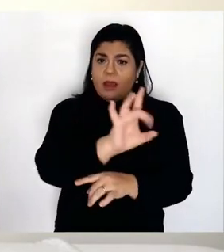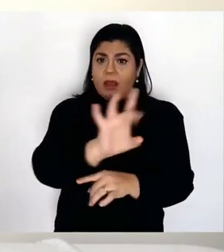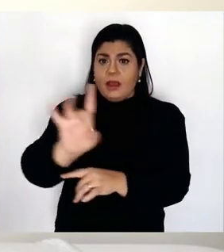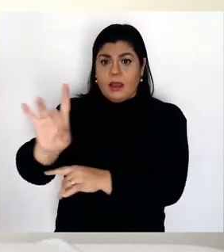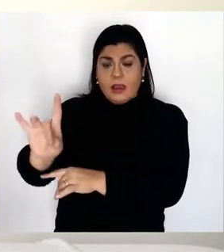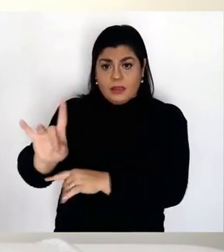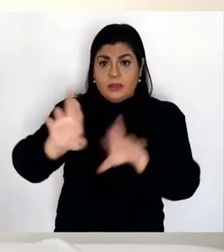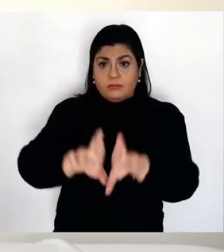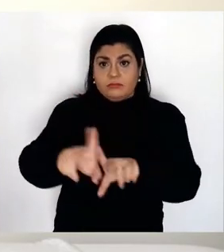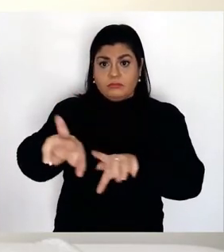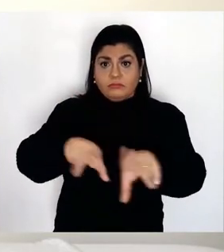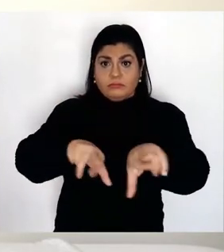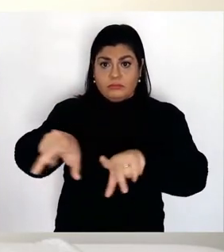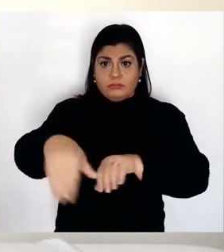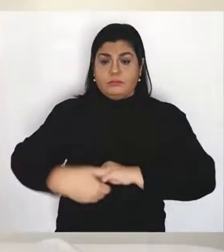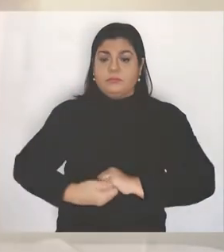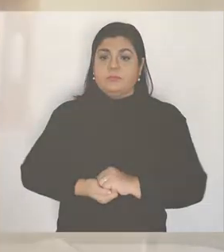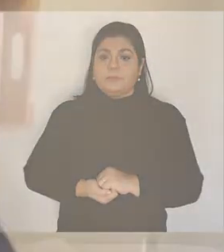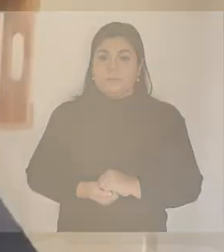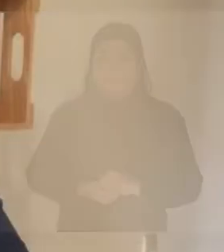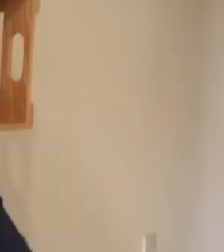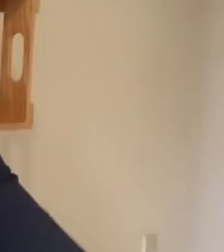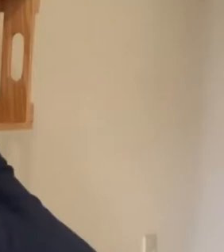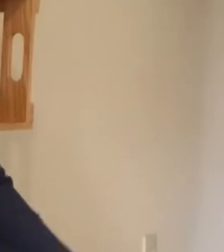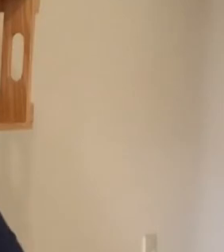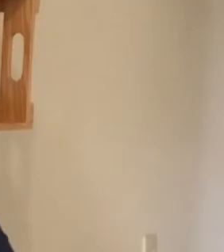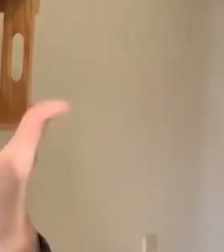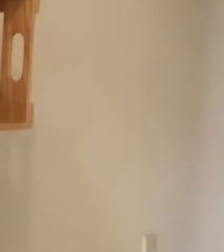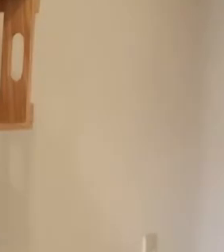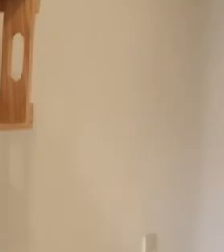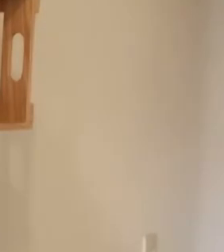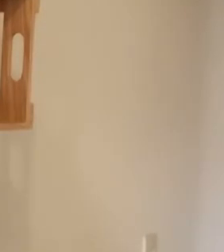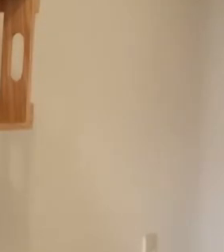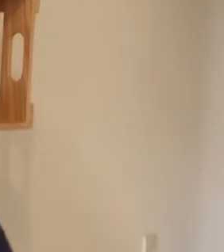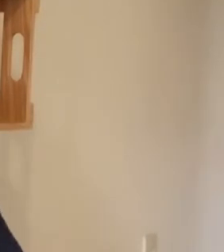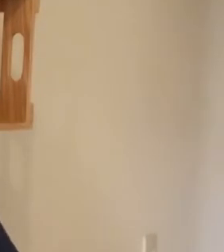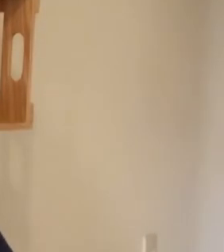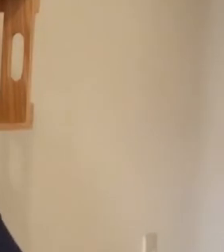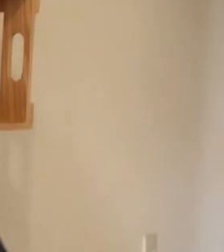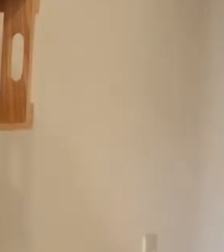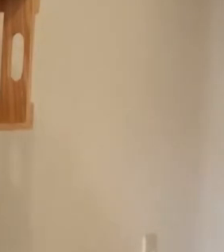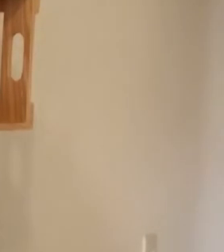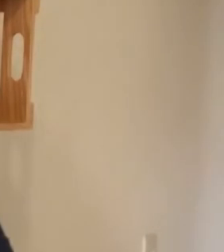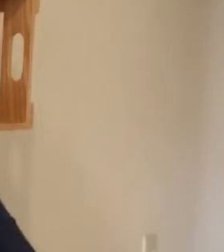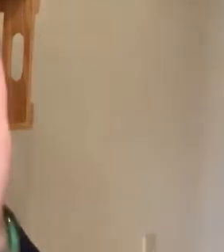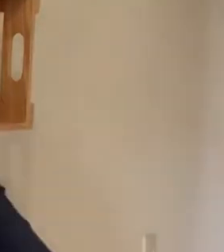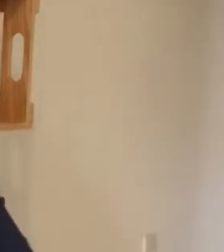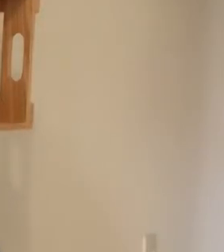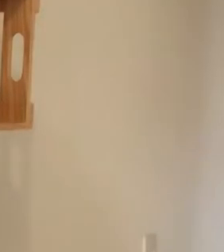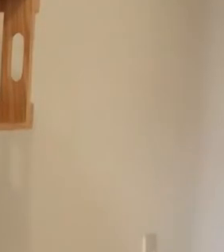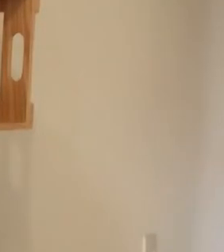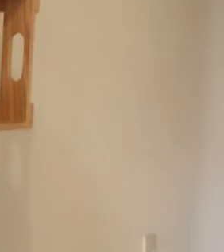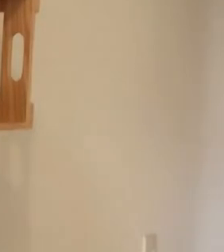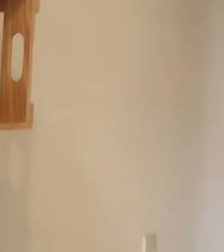conta a especificidade de cada deficiência. Por exemplo, nós da comunidade surda temos organizado vários materiais em língua